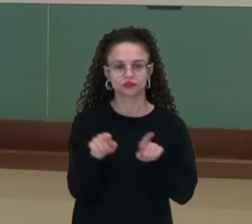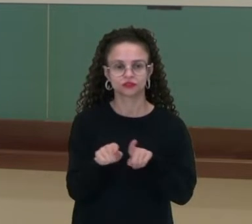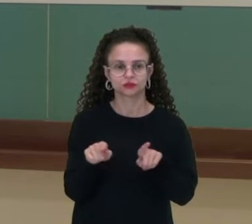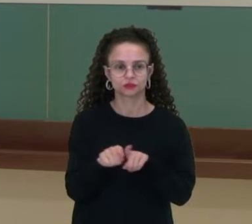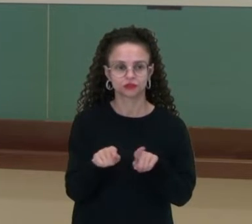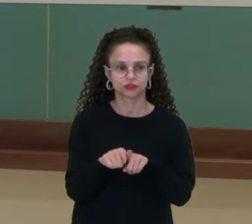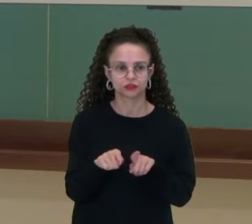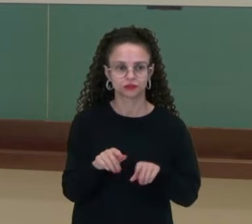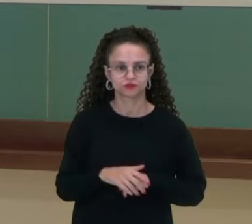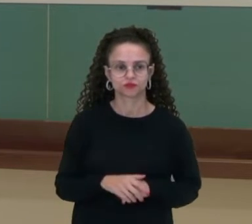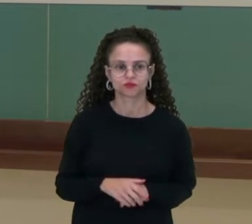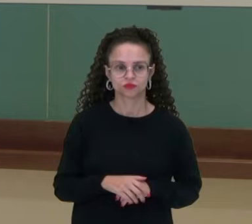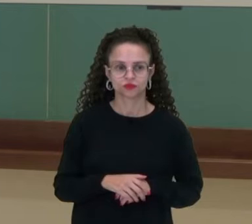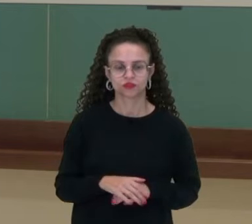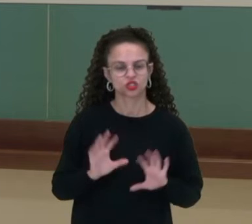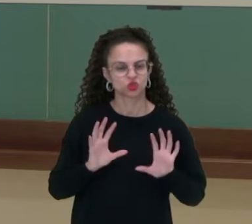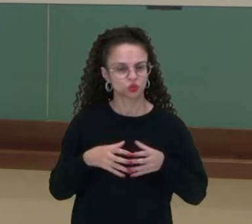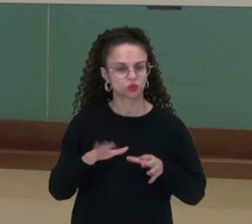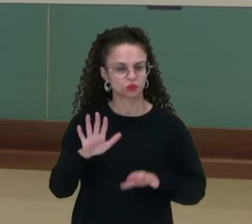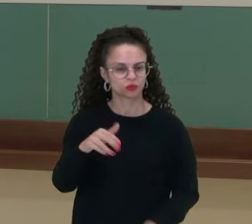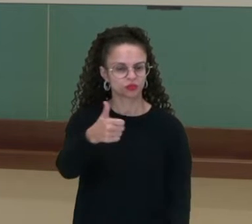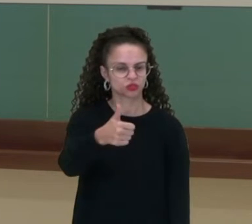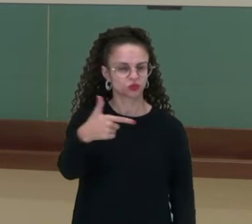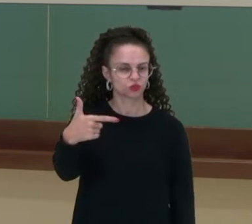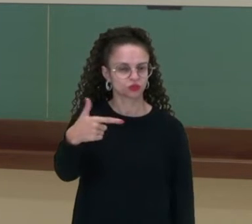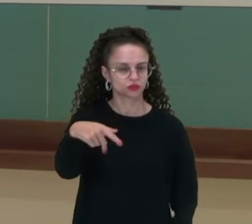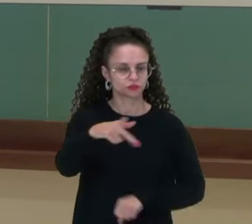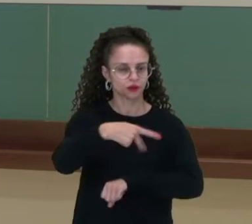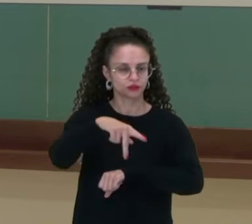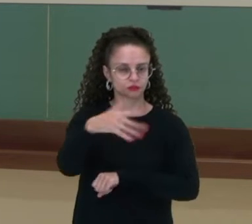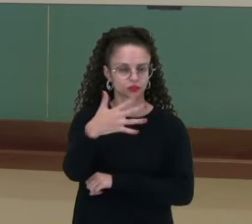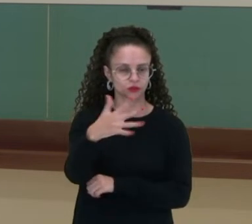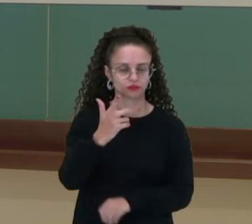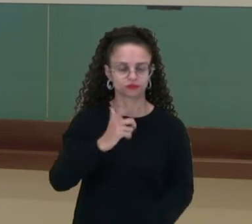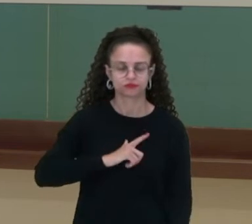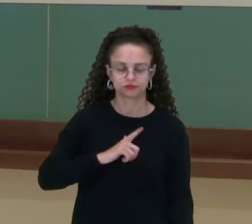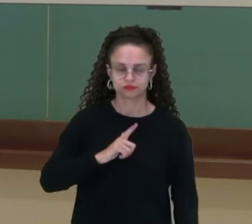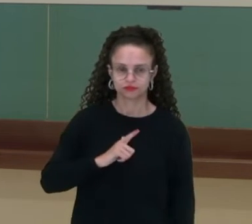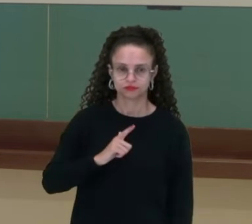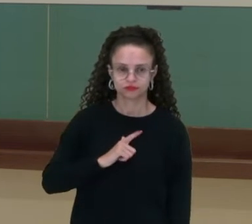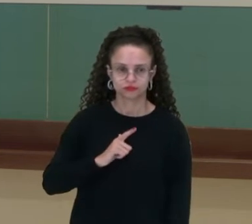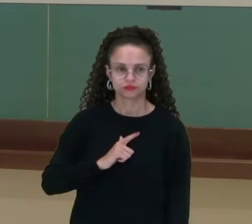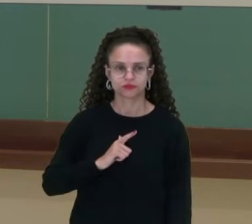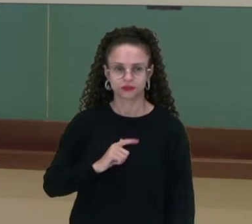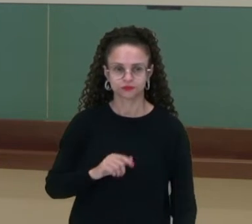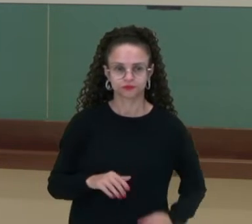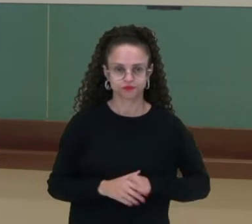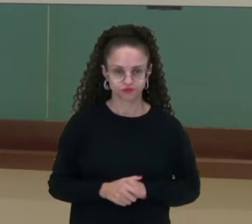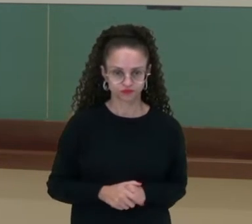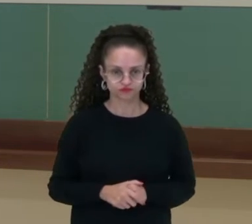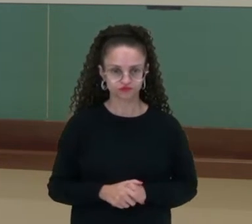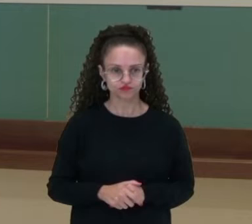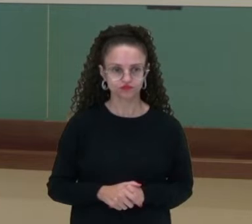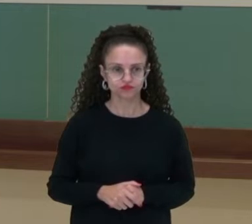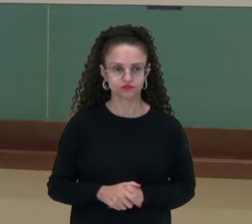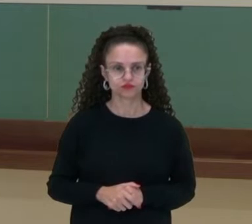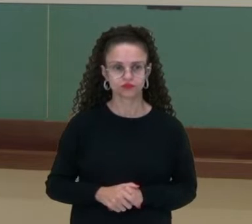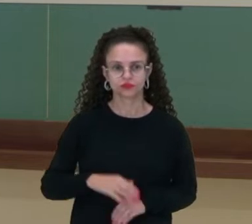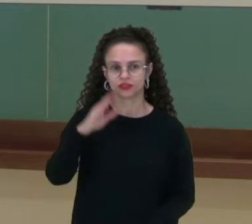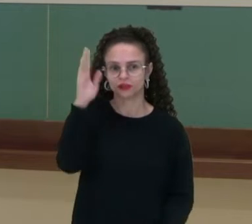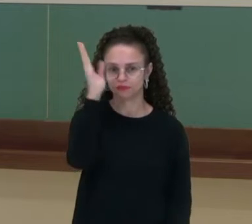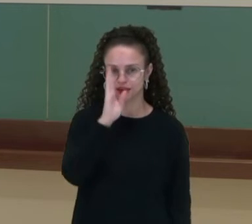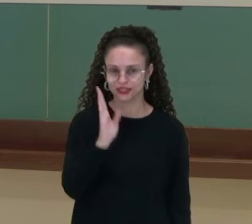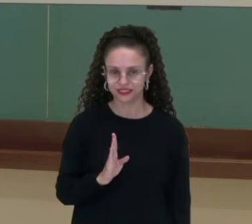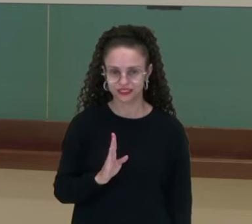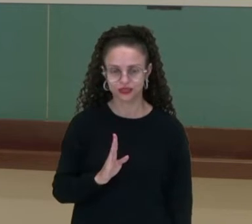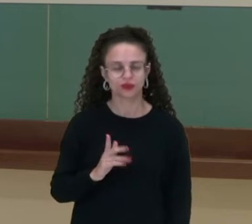e assim vai, né? É um grupo aí de uns 12 países aproximadamente que tem. O Paquistão é um deles também, tá bom? O Brasil, ele